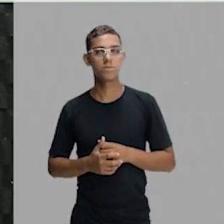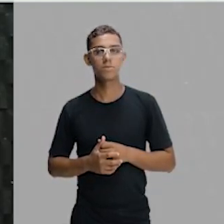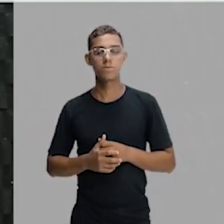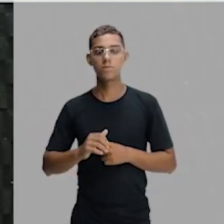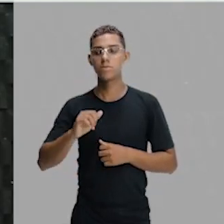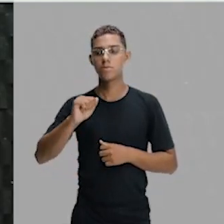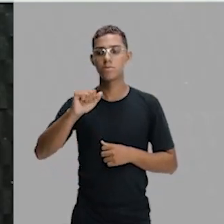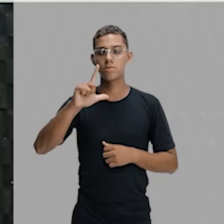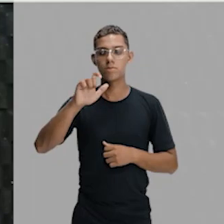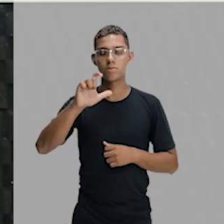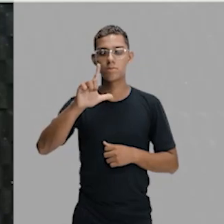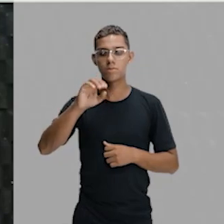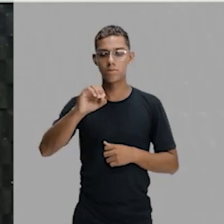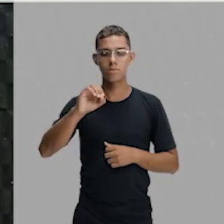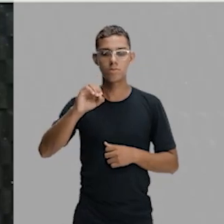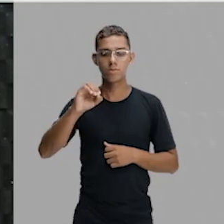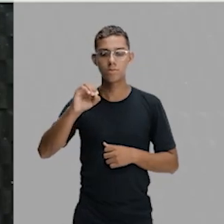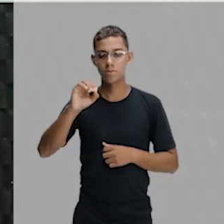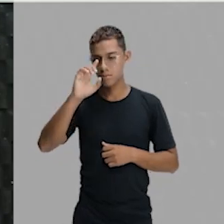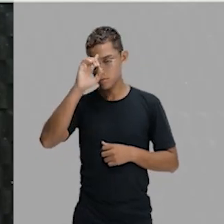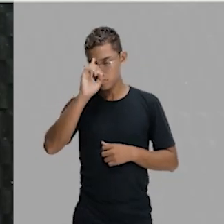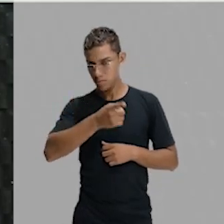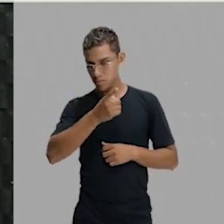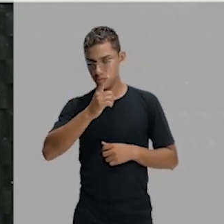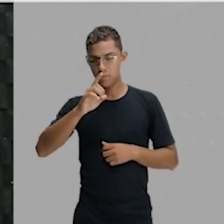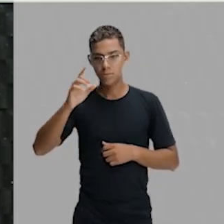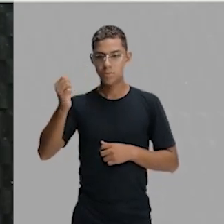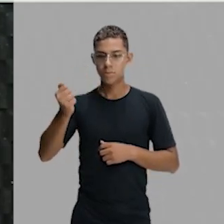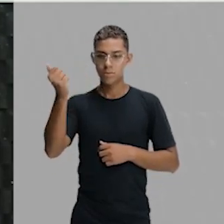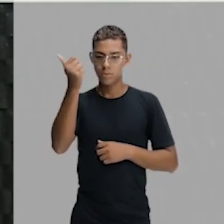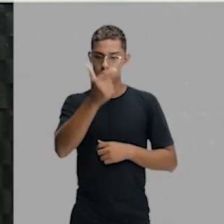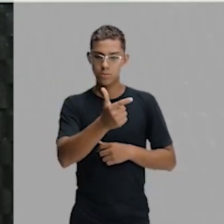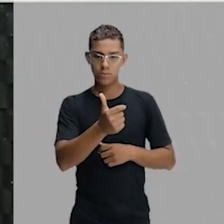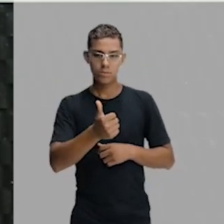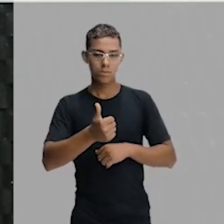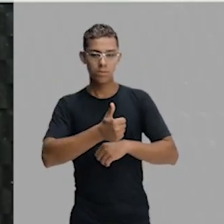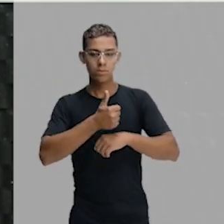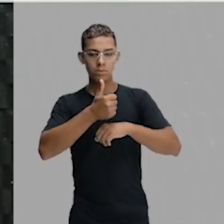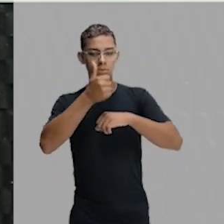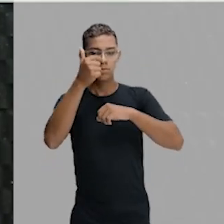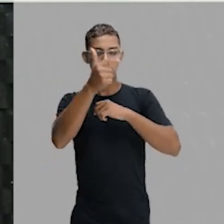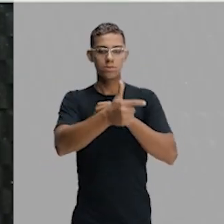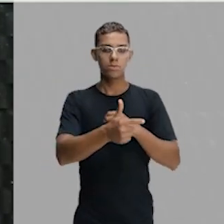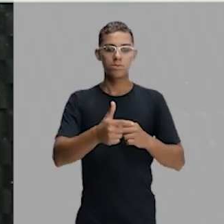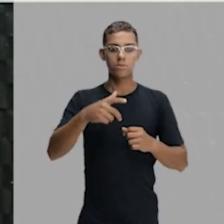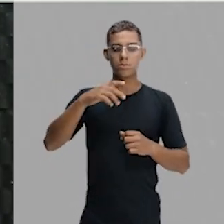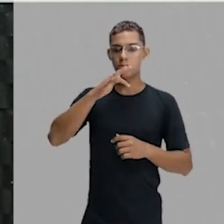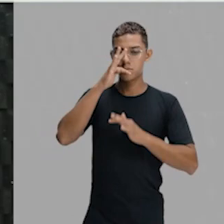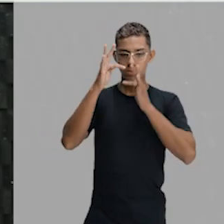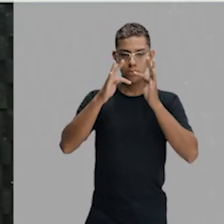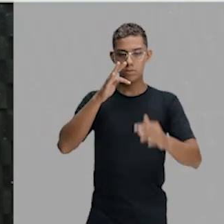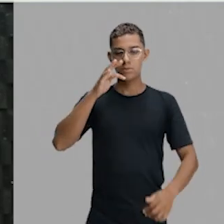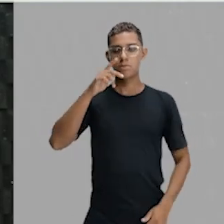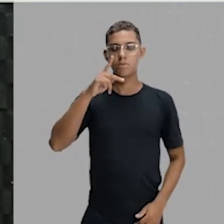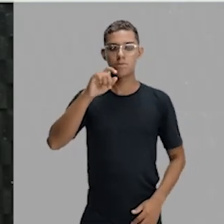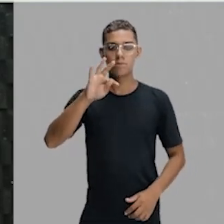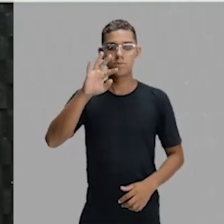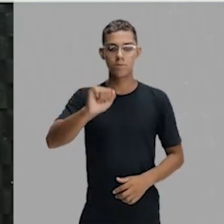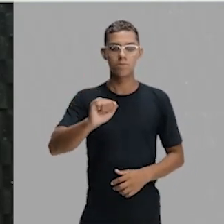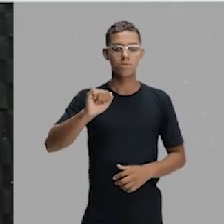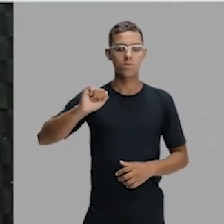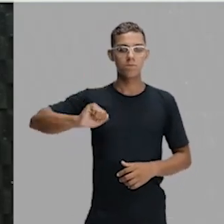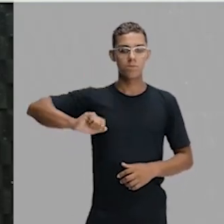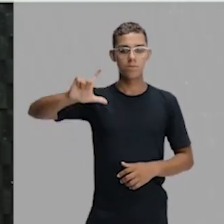alelo dominante. Como a questão está dizendo aqui, o caráter planta alta é dominante. Então,